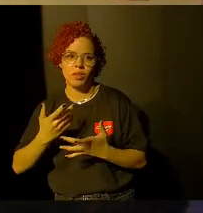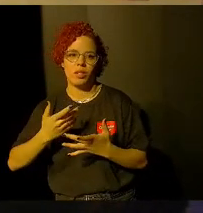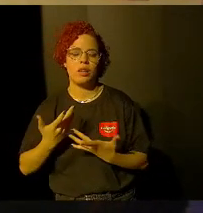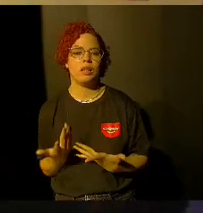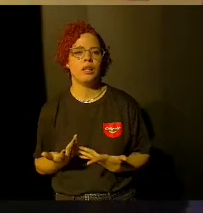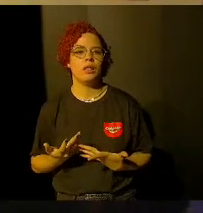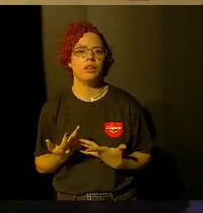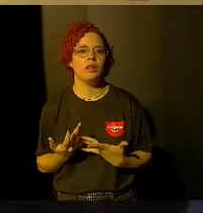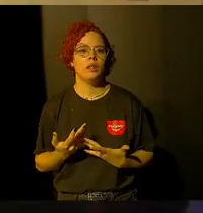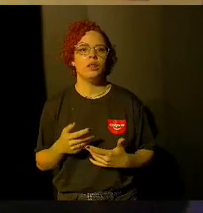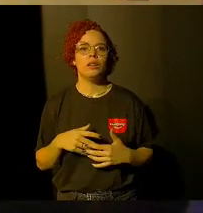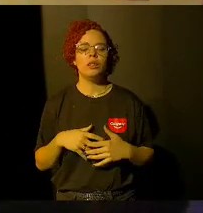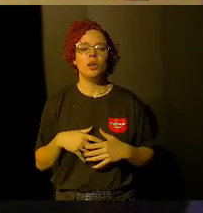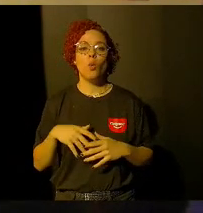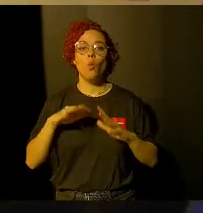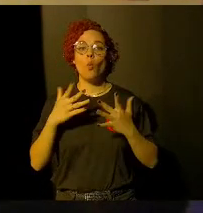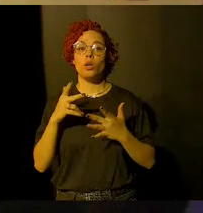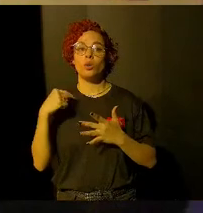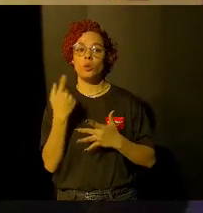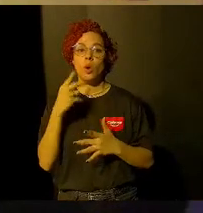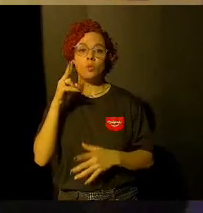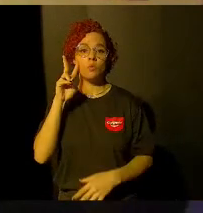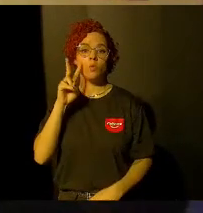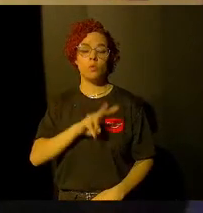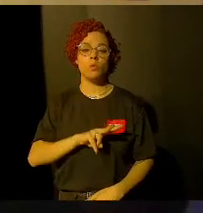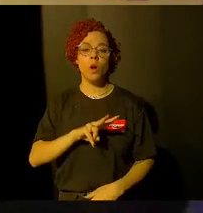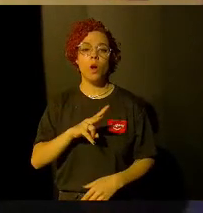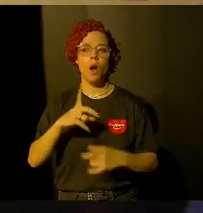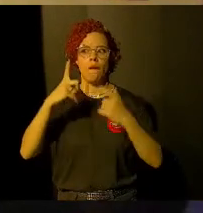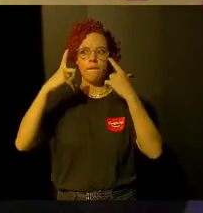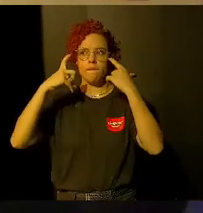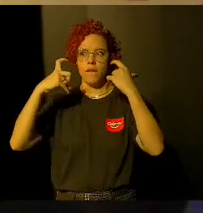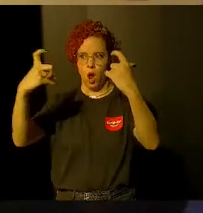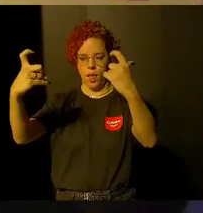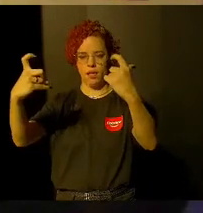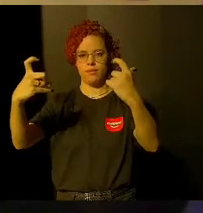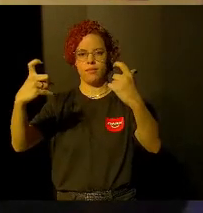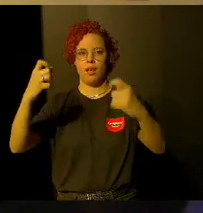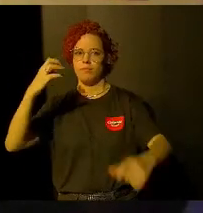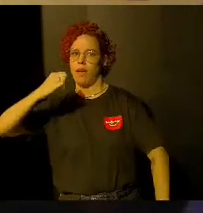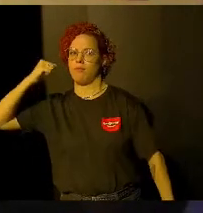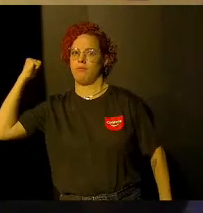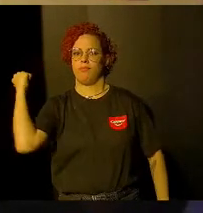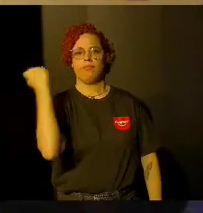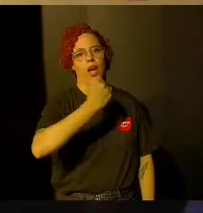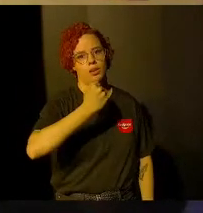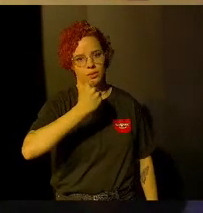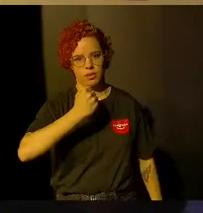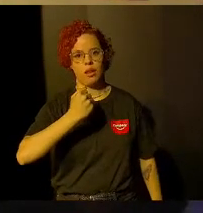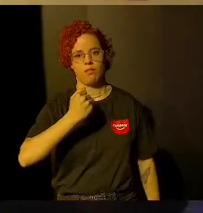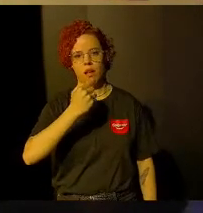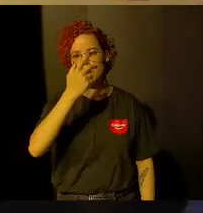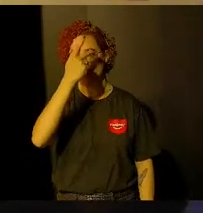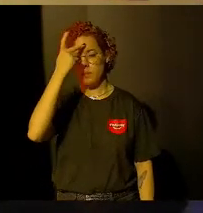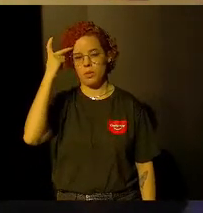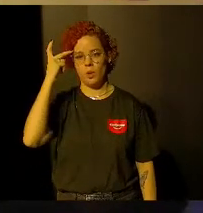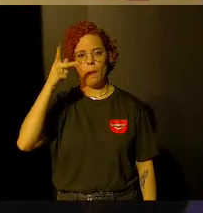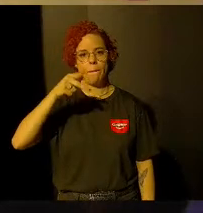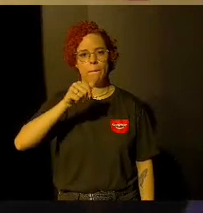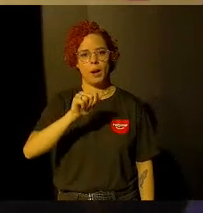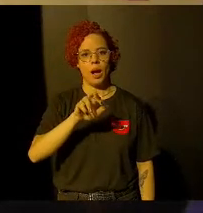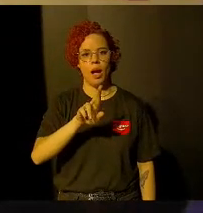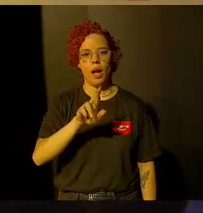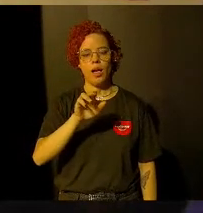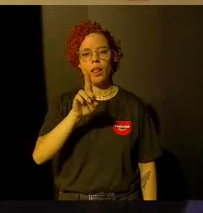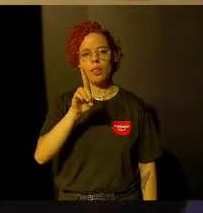de negro mas quando a gente olha por exemplo os dados de violência de assassinatos as pessoas pardas